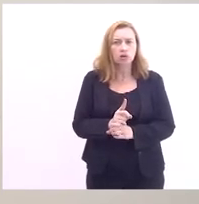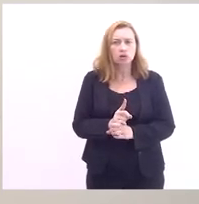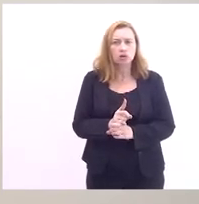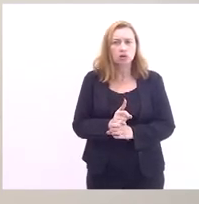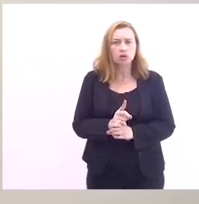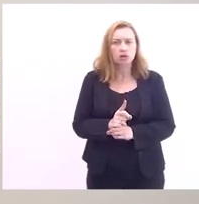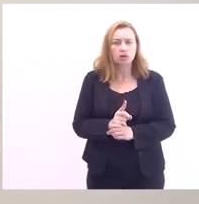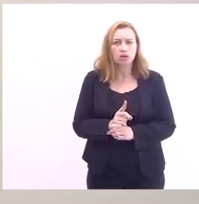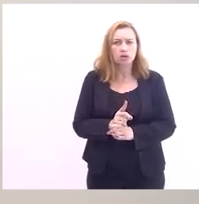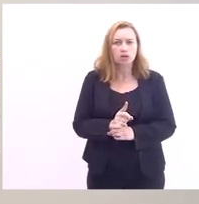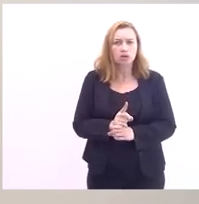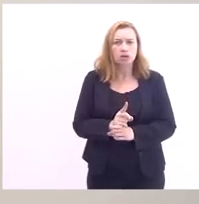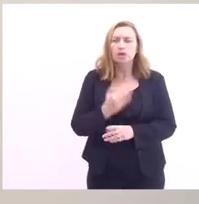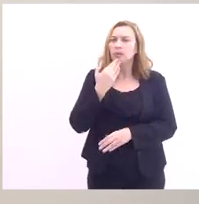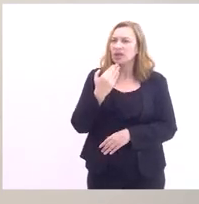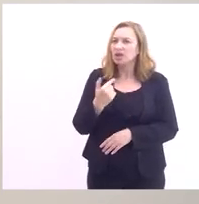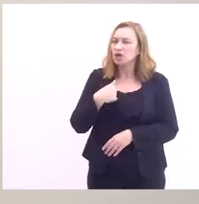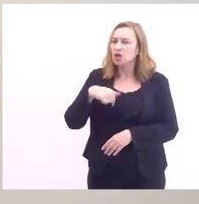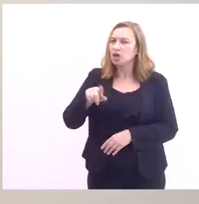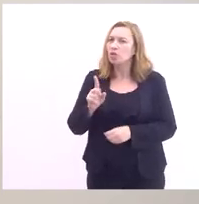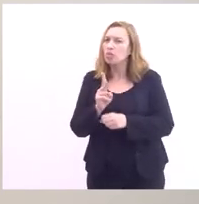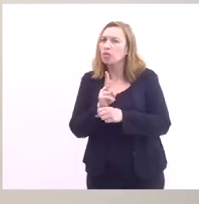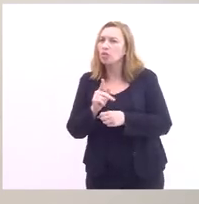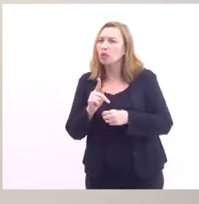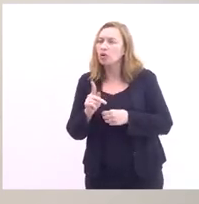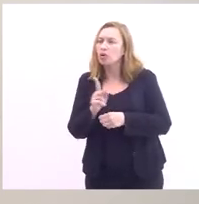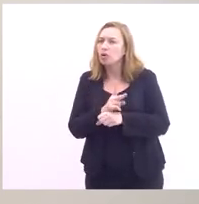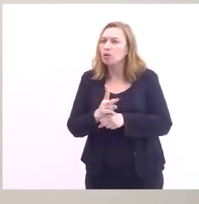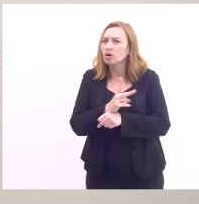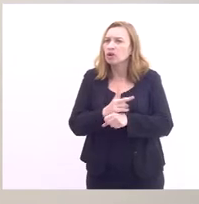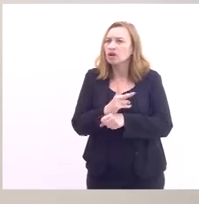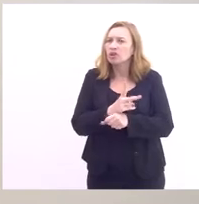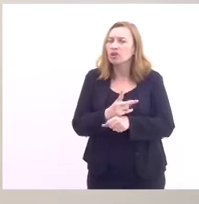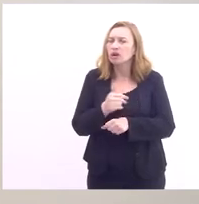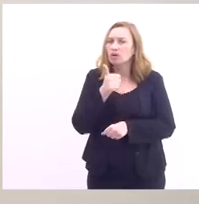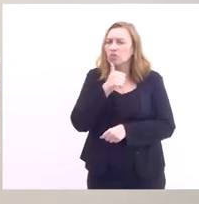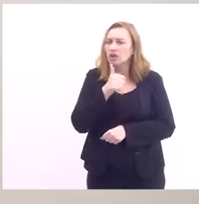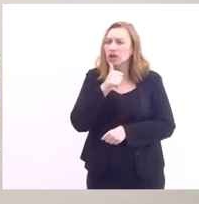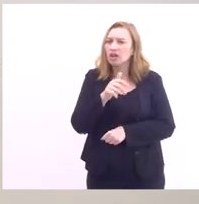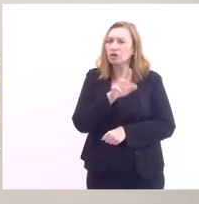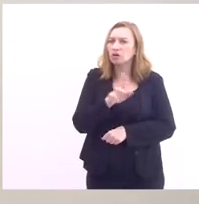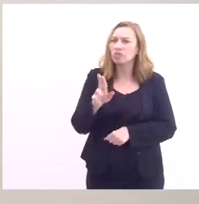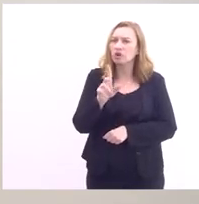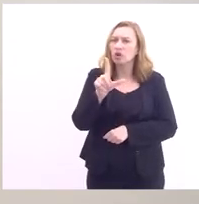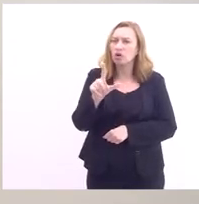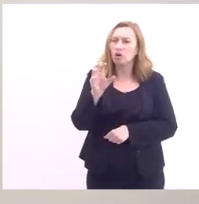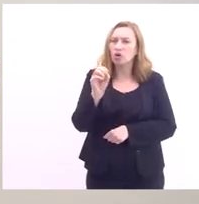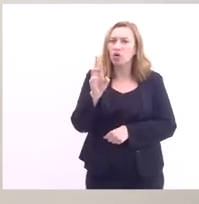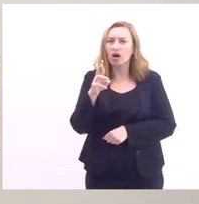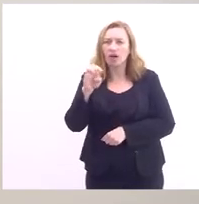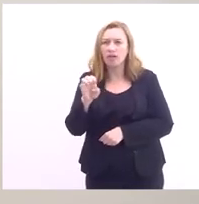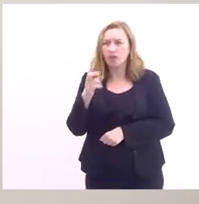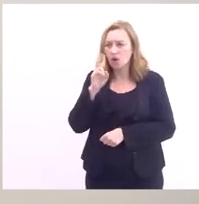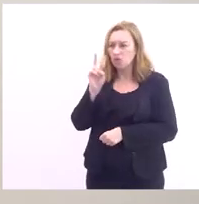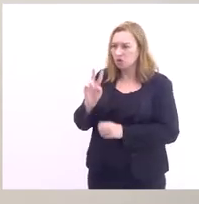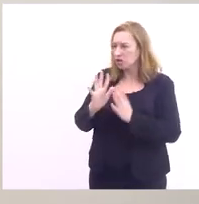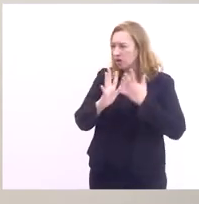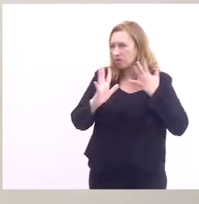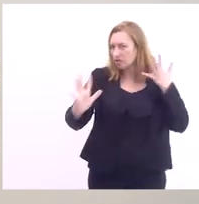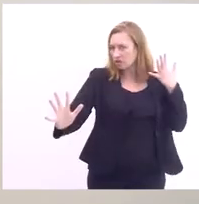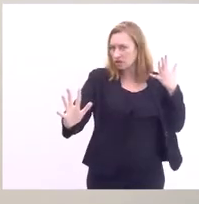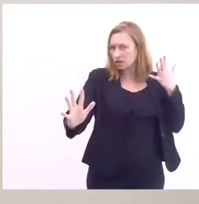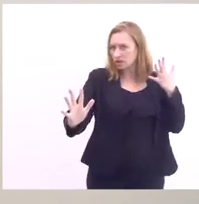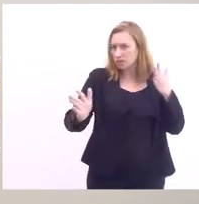E aí alguém pediu que eu procurasse uma funcionária chamada Lohane. Mas eu cheguei, vi a fila, não